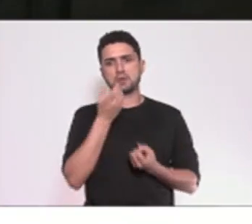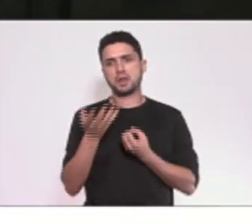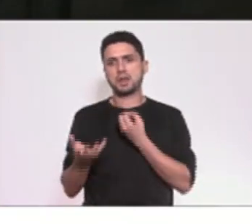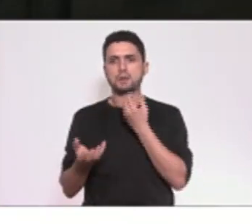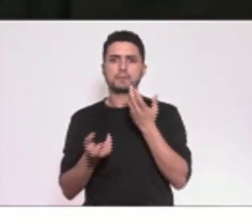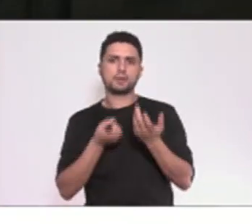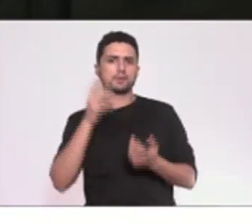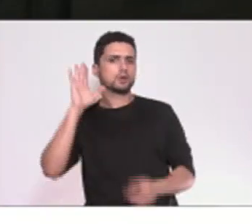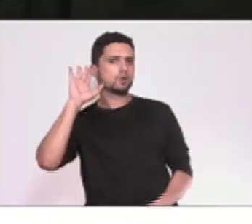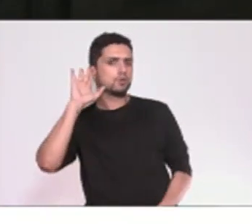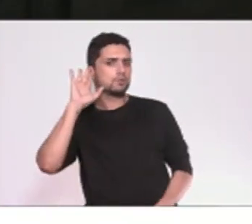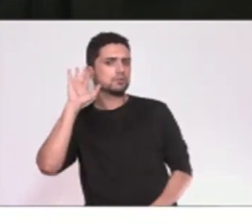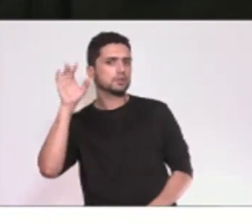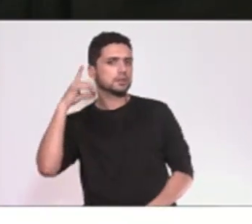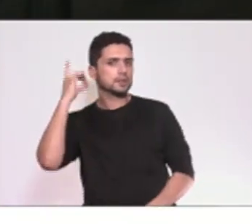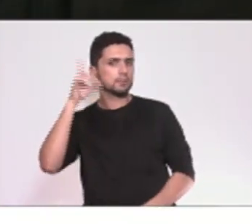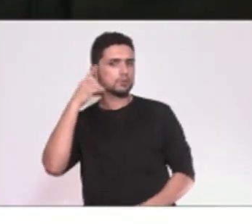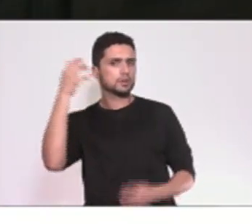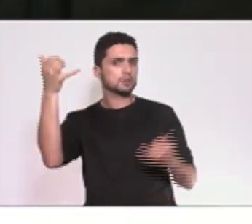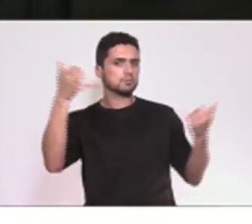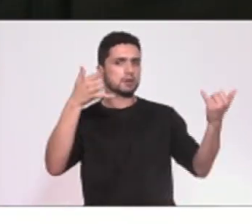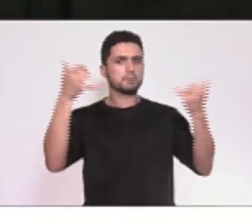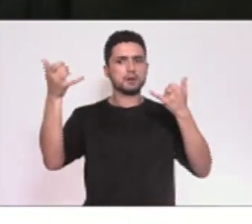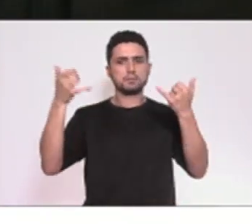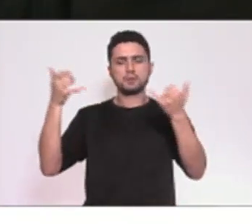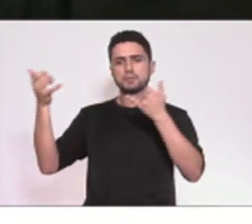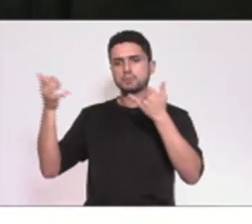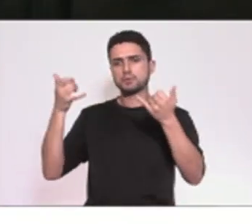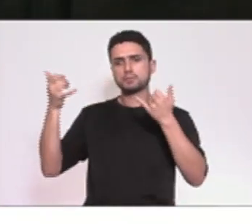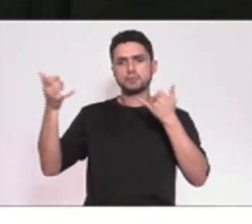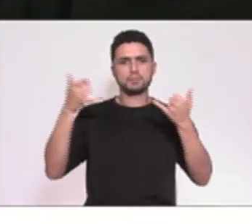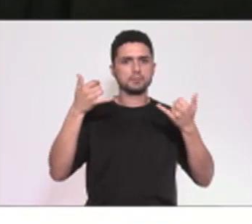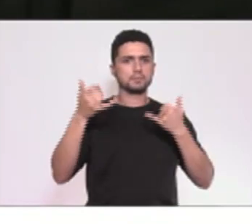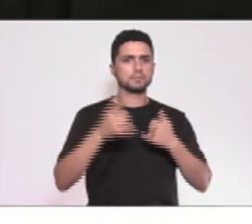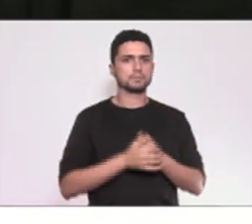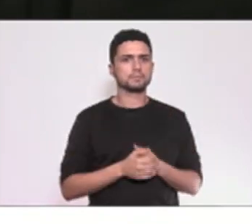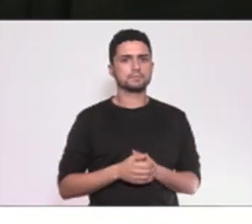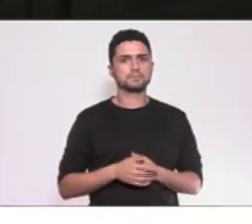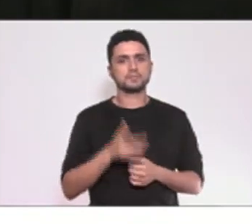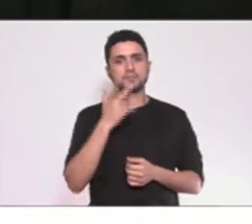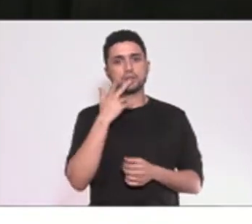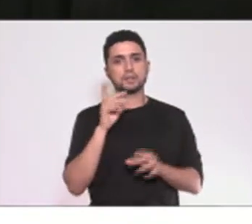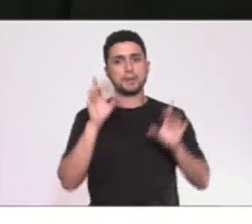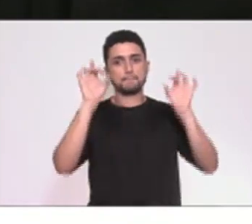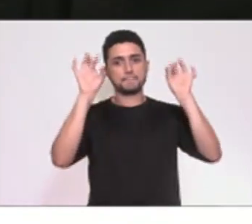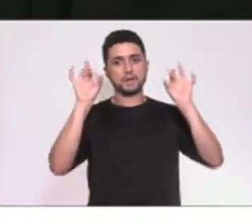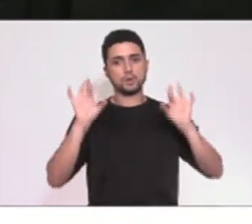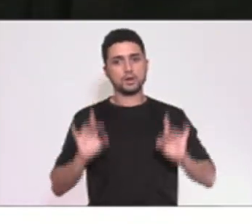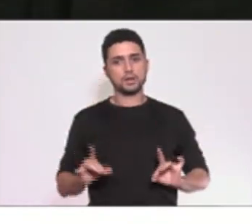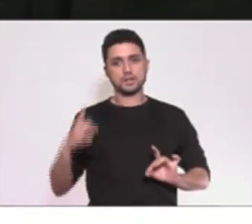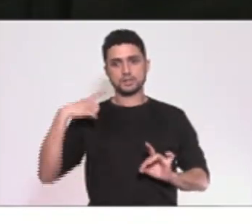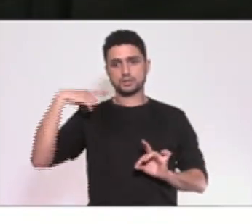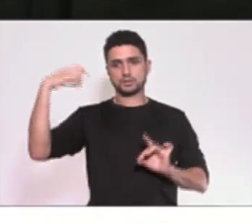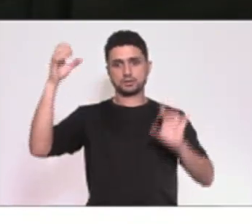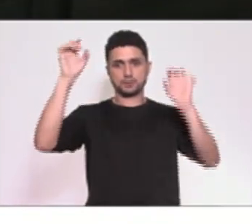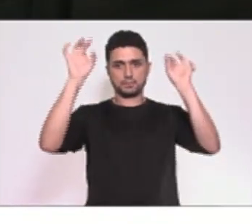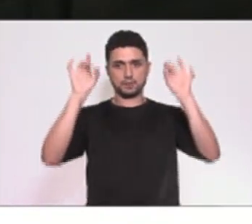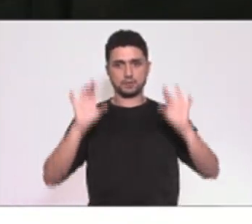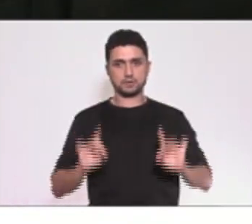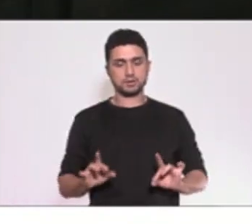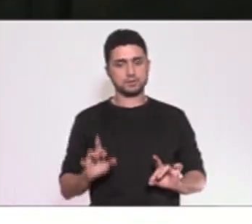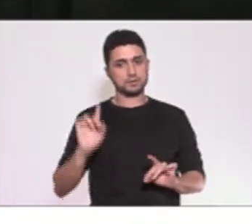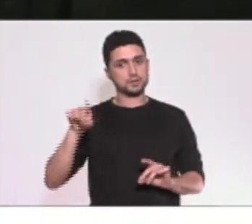que escutei de várias pessoas, dizendo, olha, salve a prerrogativa, amanhã pode ser você, não serei